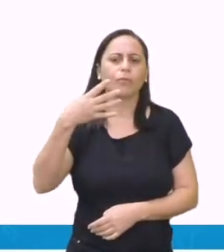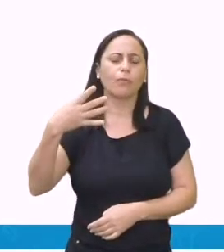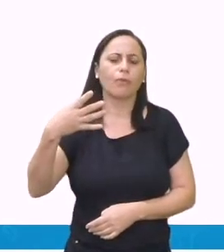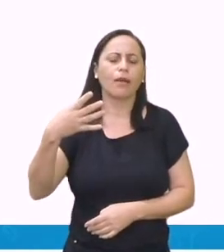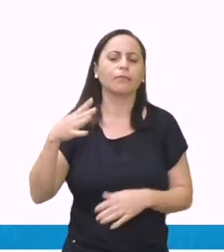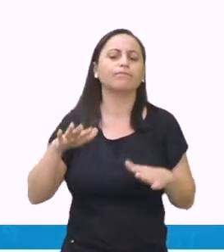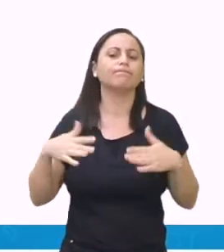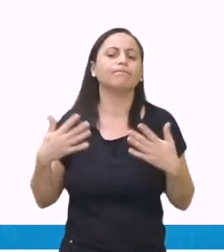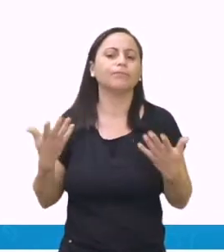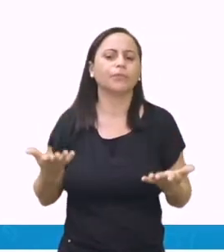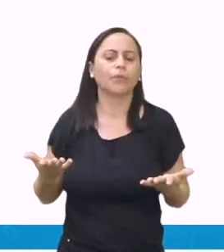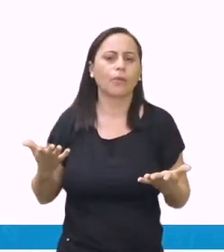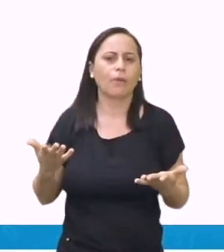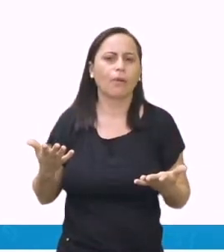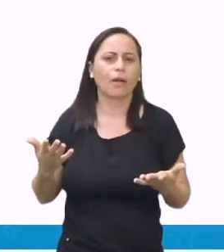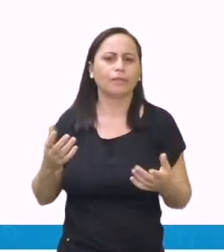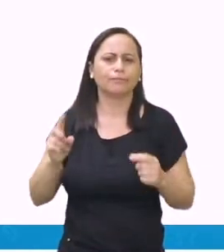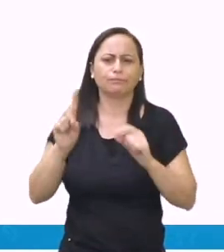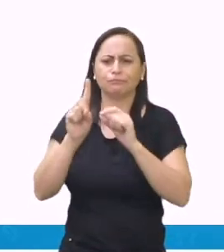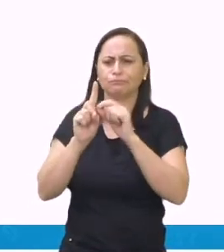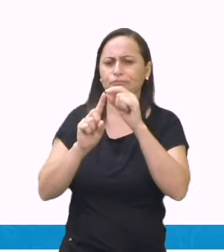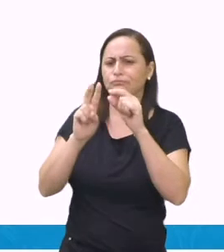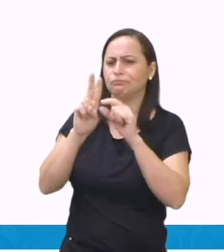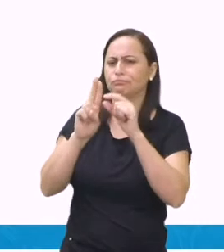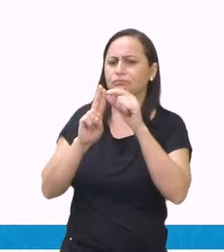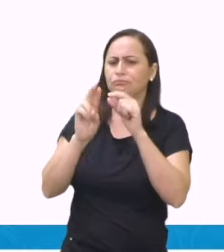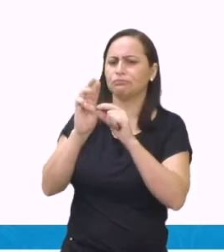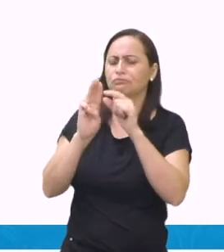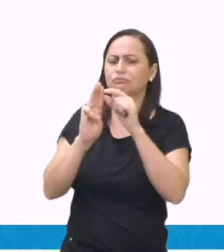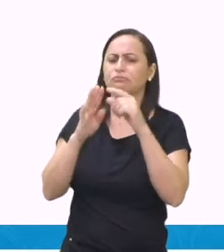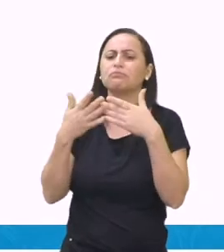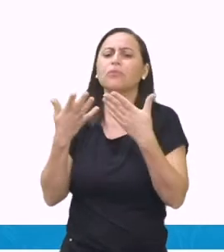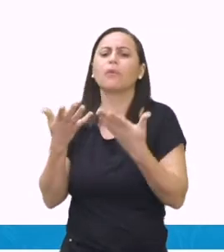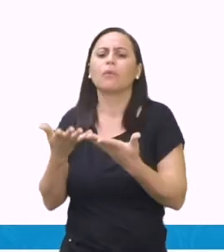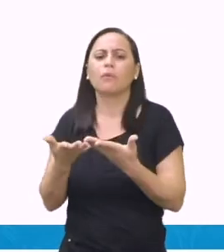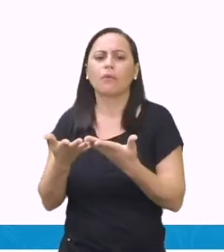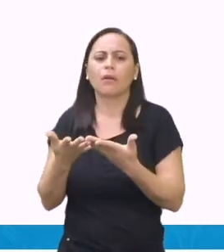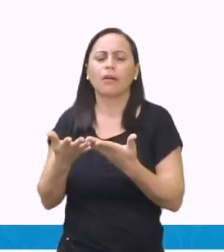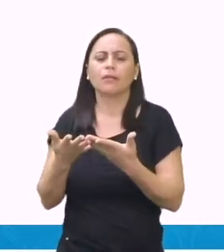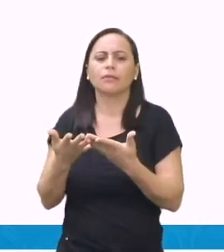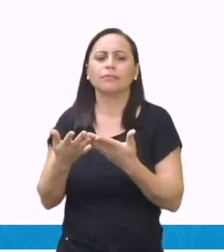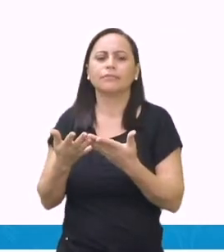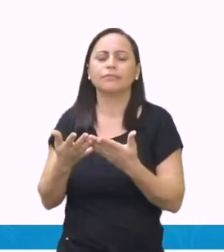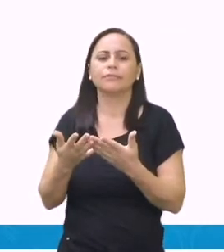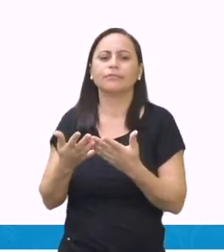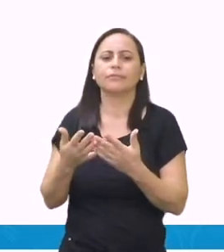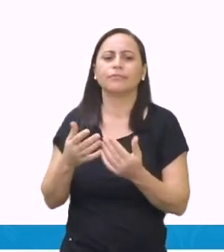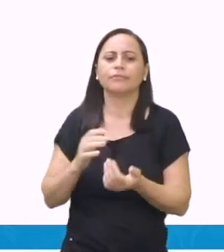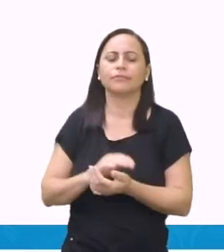Vamos descobrir em qual ordem que ele está? Vamos lá, ó. Unidade,